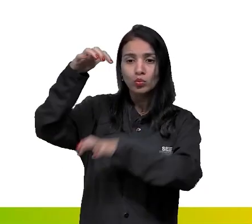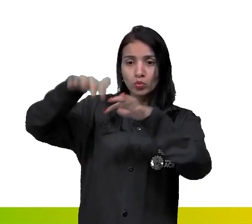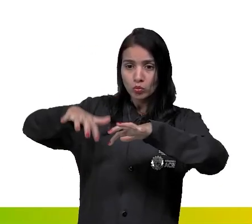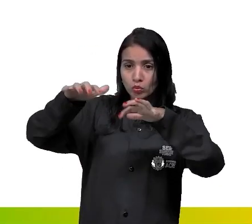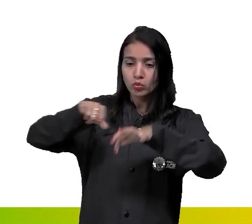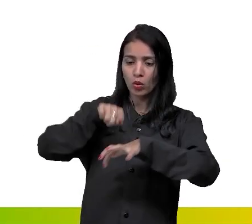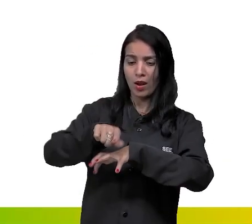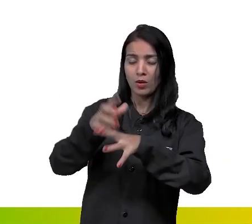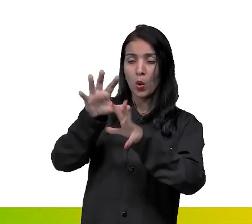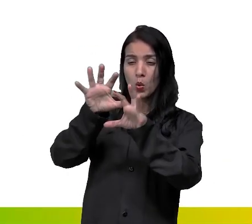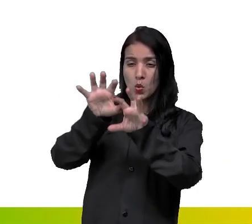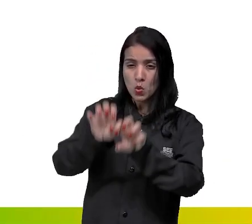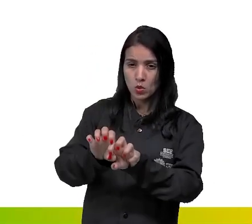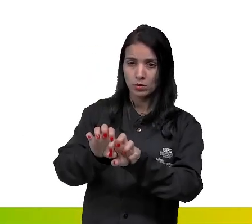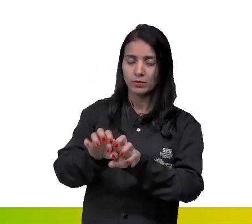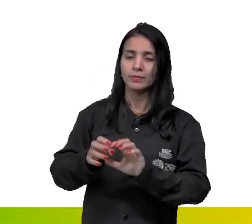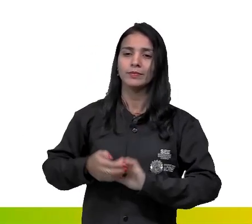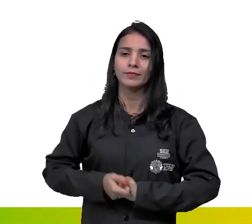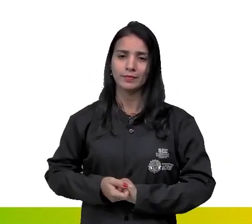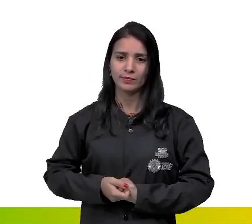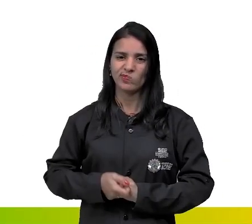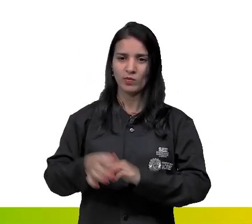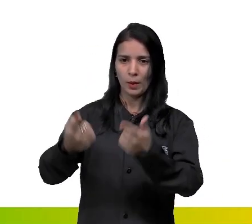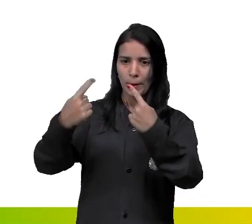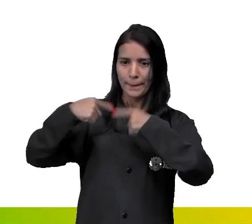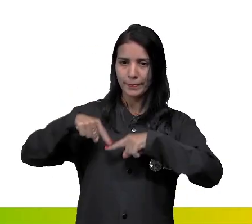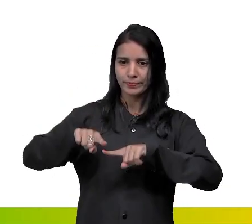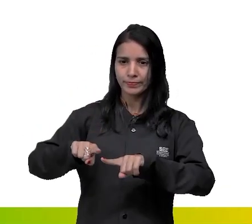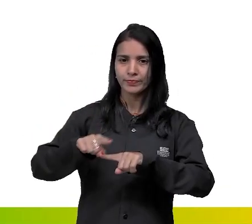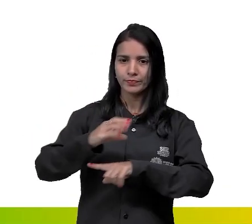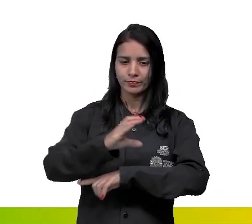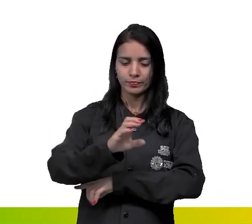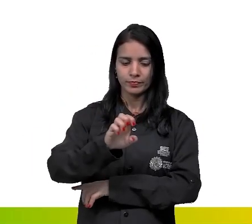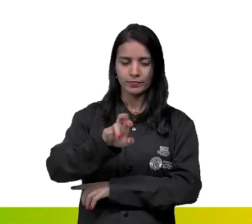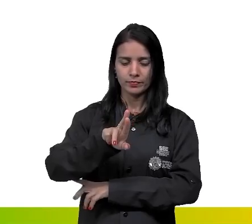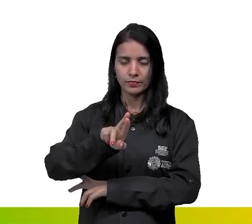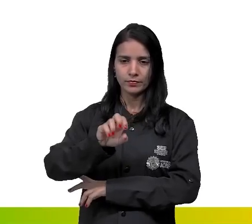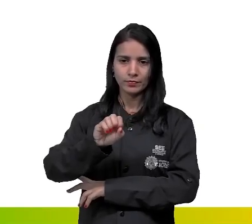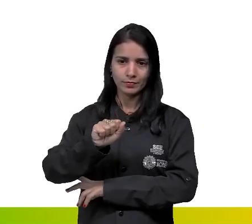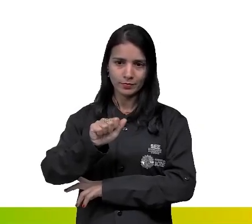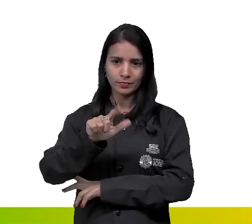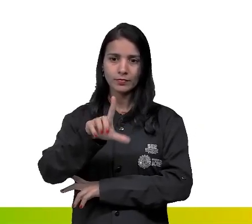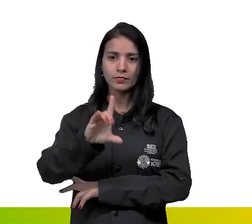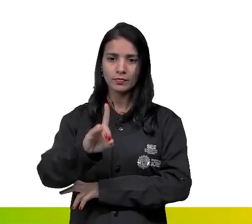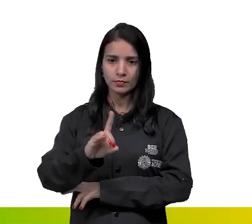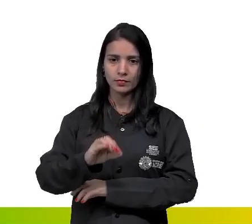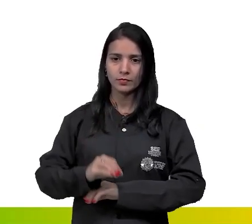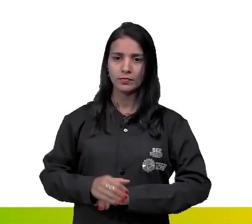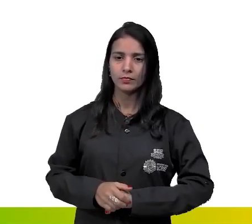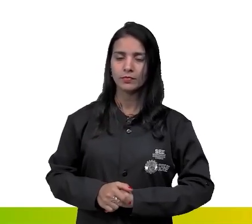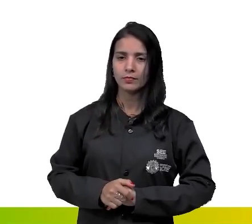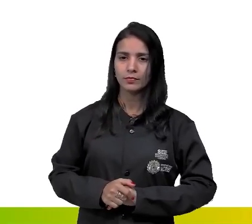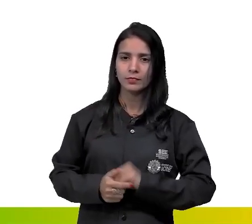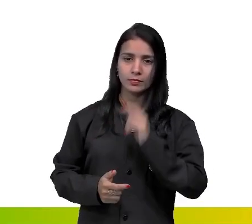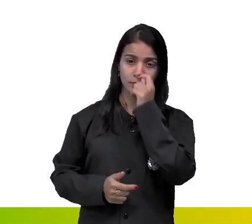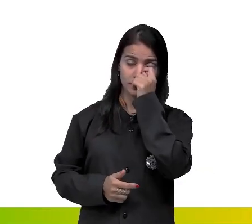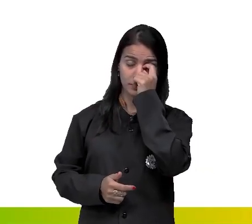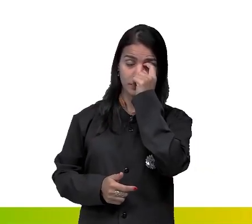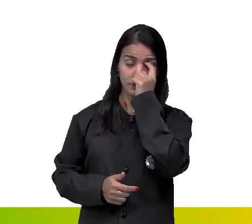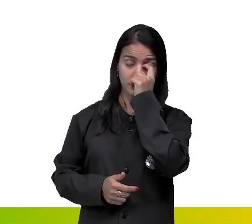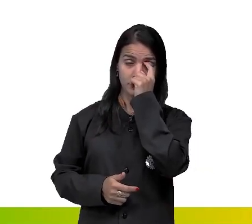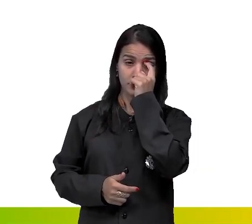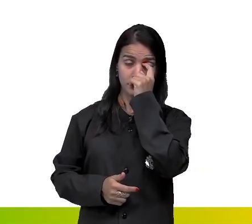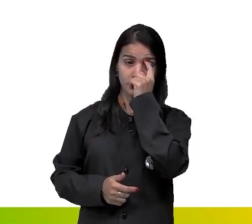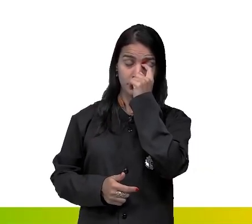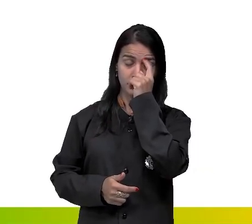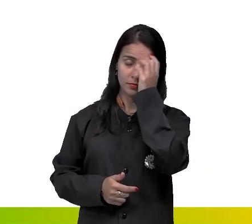gente tem o clima do Cerrado, ou a localização aqui, fica lá na região centro-oeste e também partes do